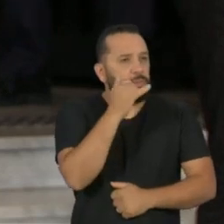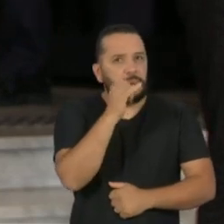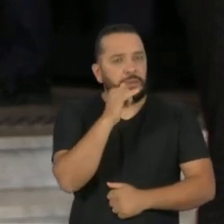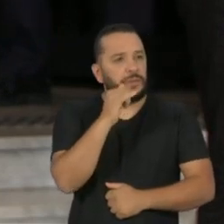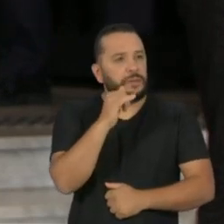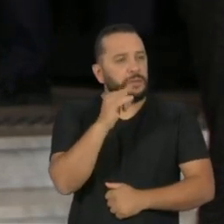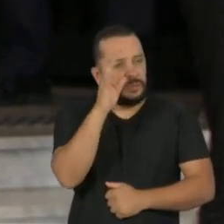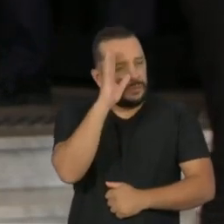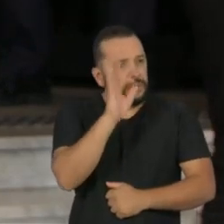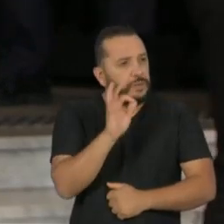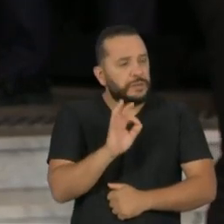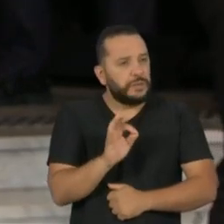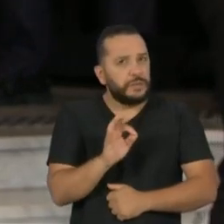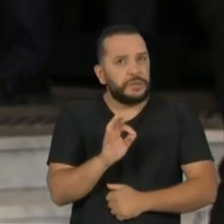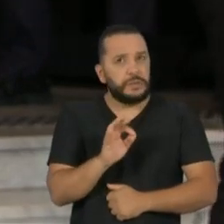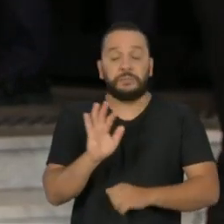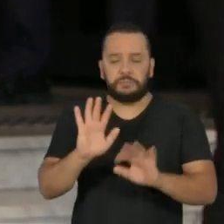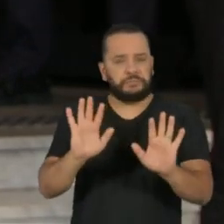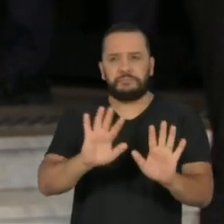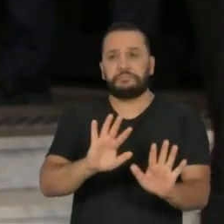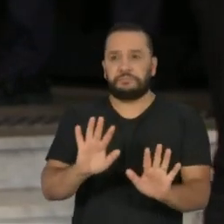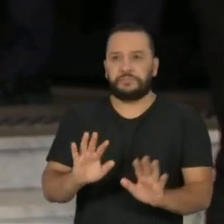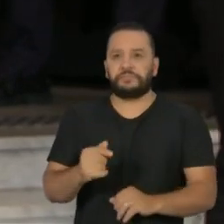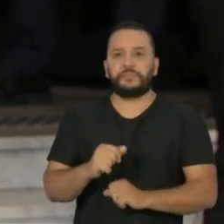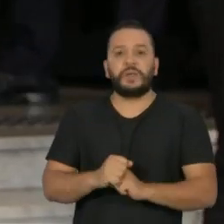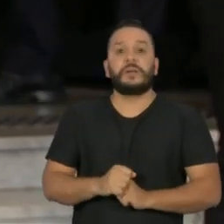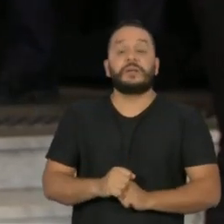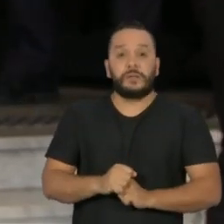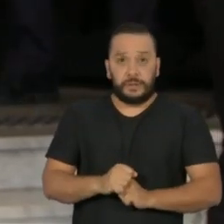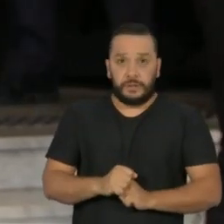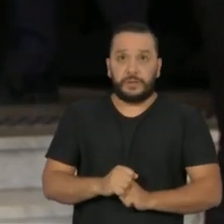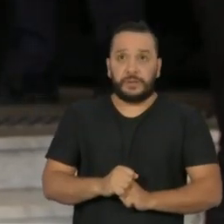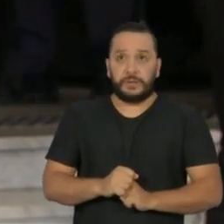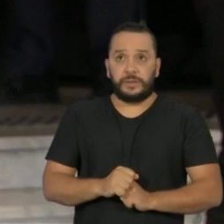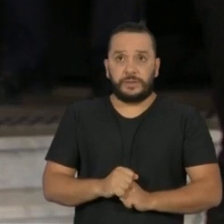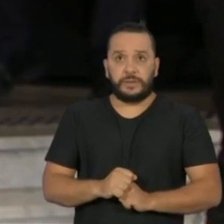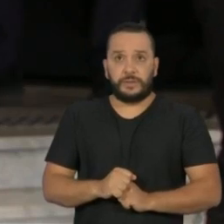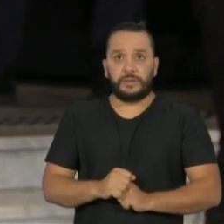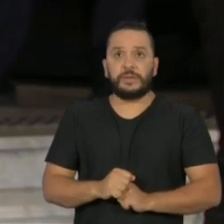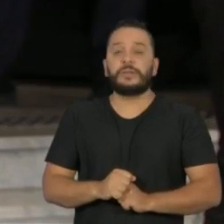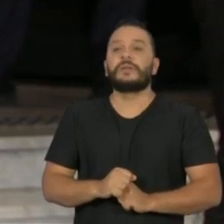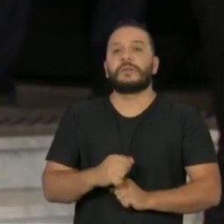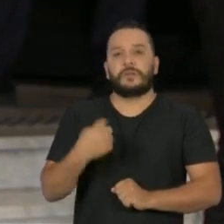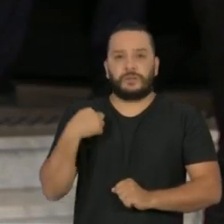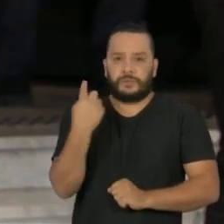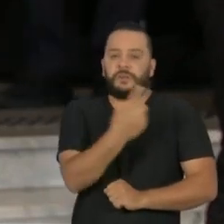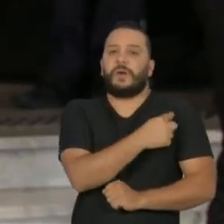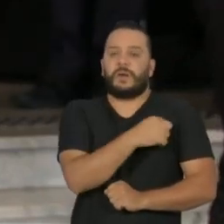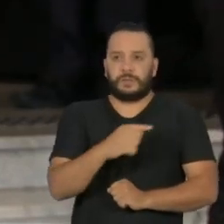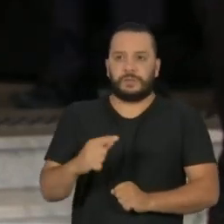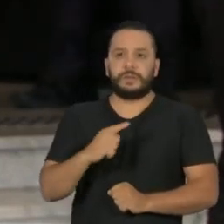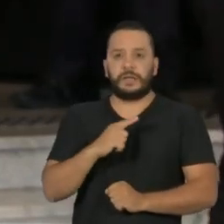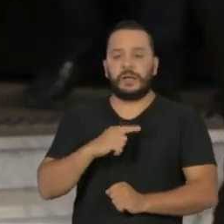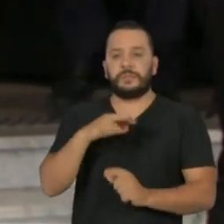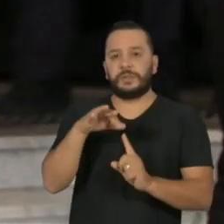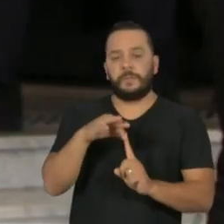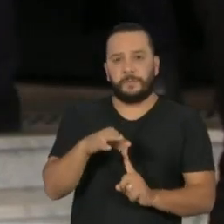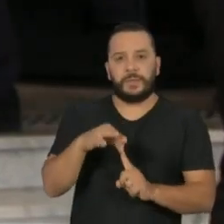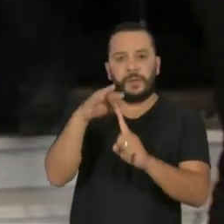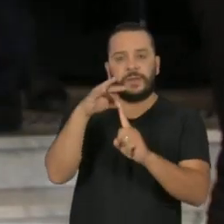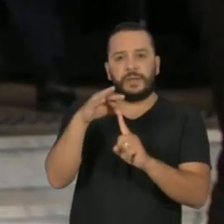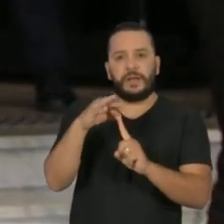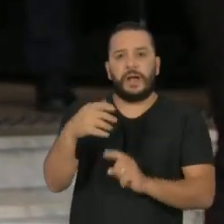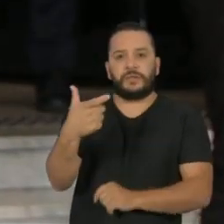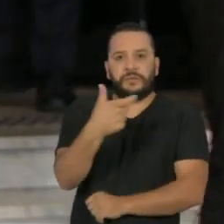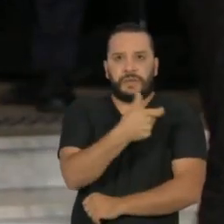isso? Bom, mas de qualquer forma, nós teremos uma hierarquização das prioridades da vacinação.